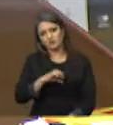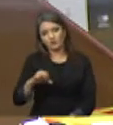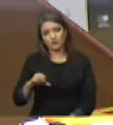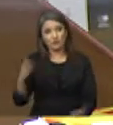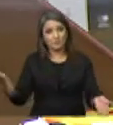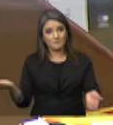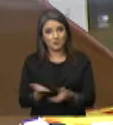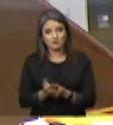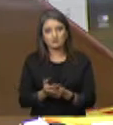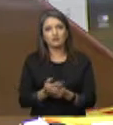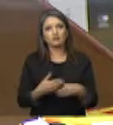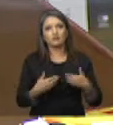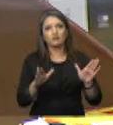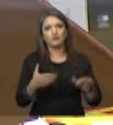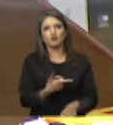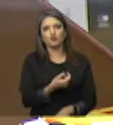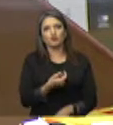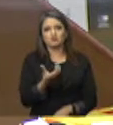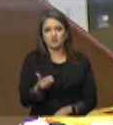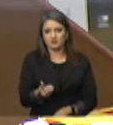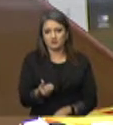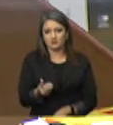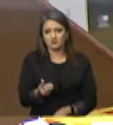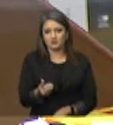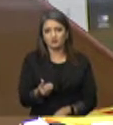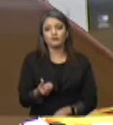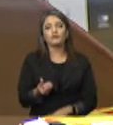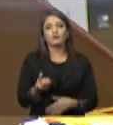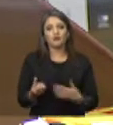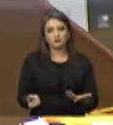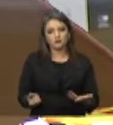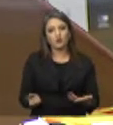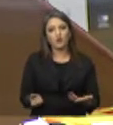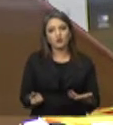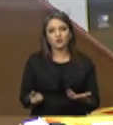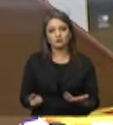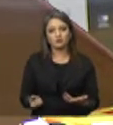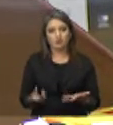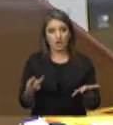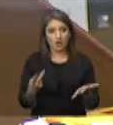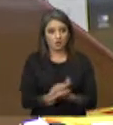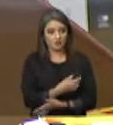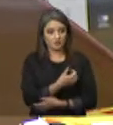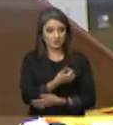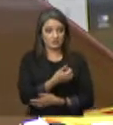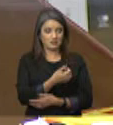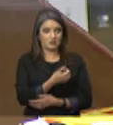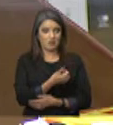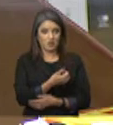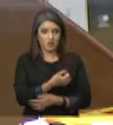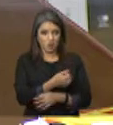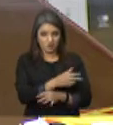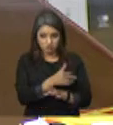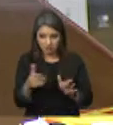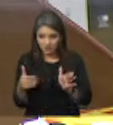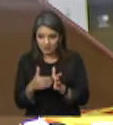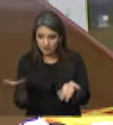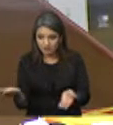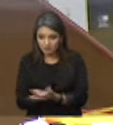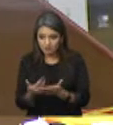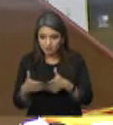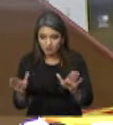ajuizada em 2006 quer dizer não se passaram Oito Anos Antes do ajuizamento da ação desde o último ato alegadamente improba